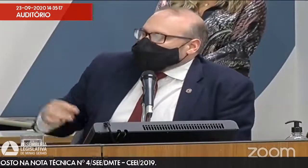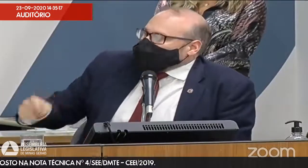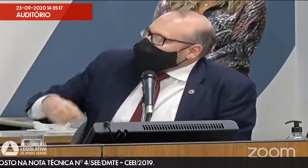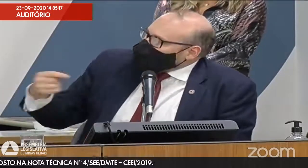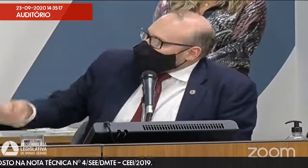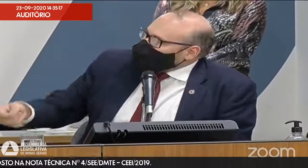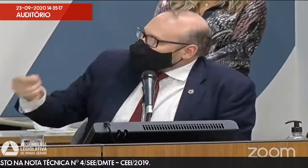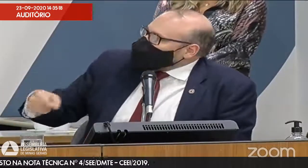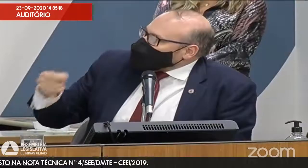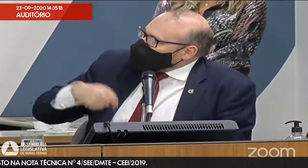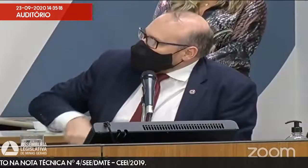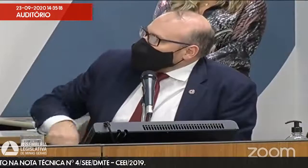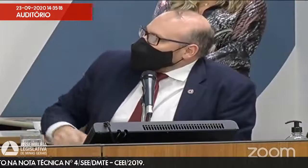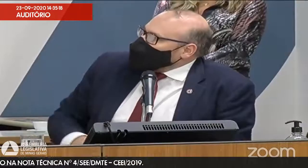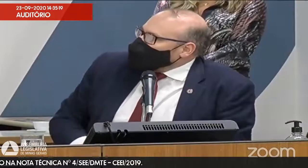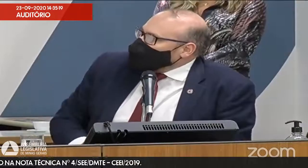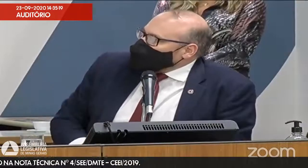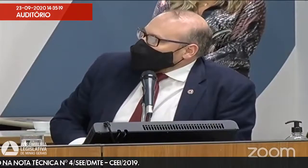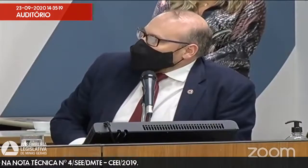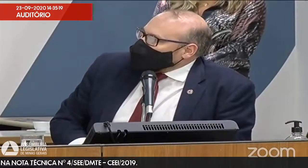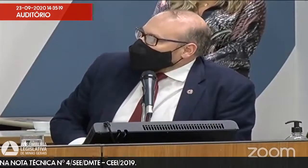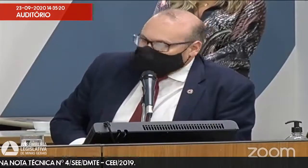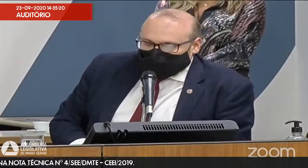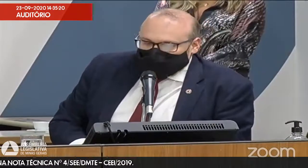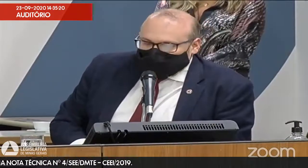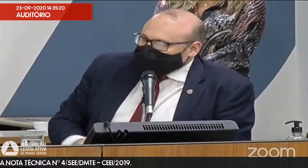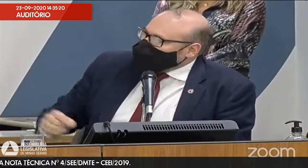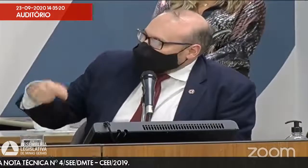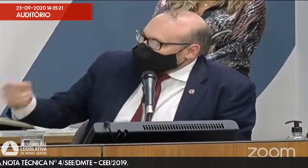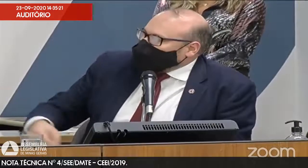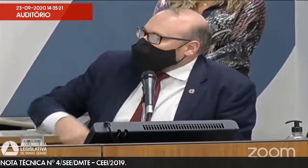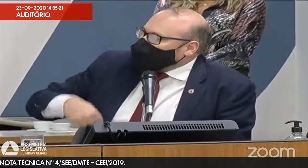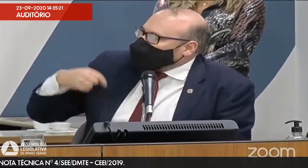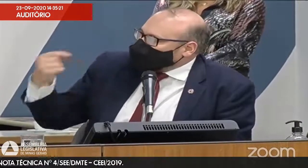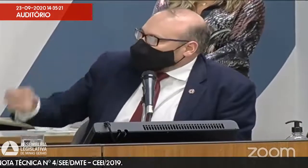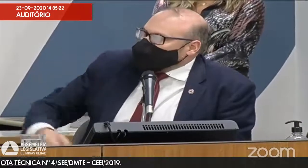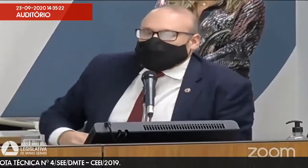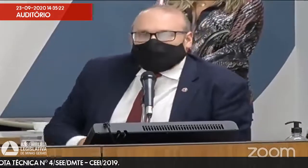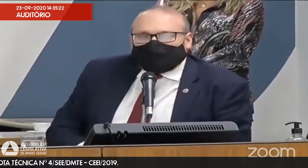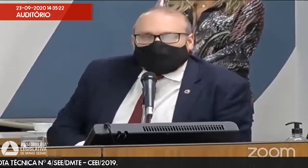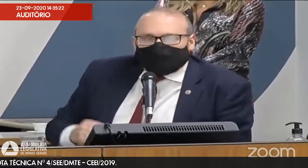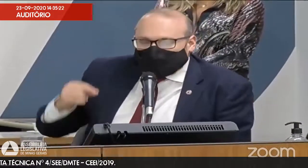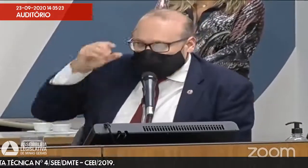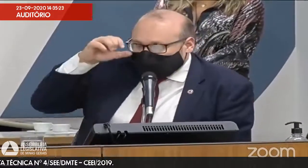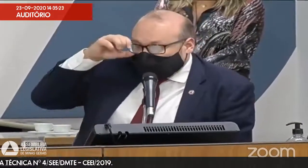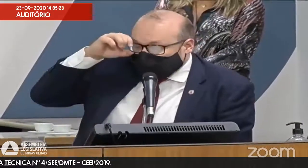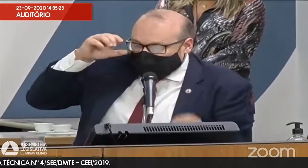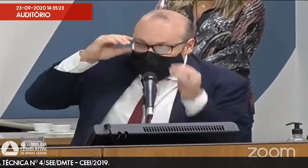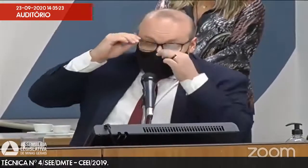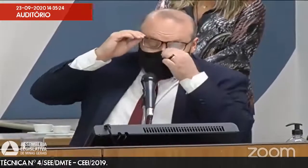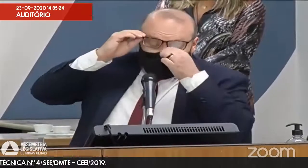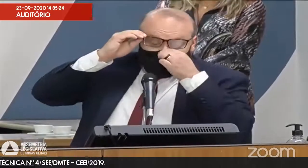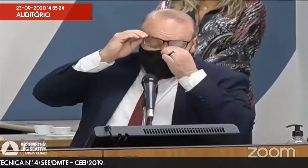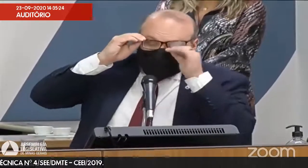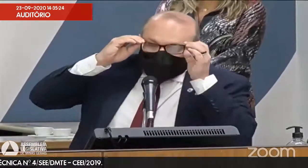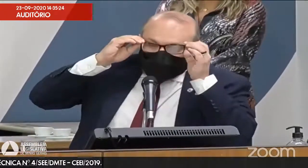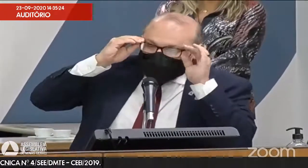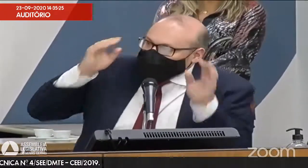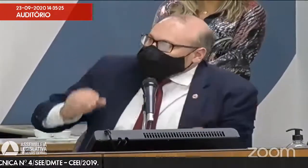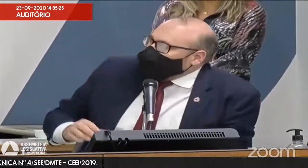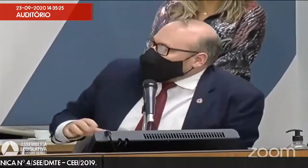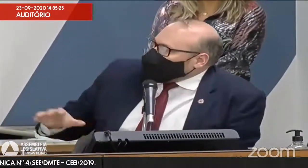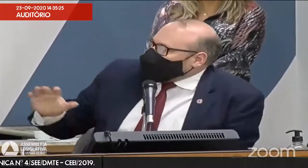que poderia estar discutindo tal assunto, a nota técnica, juntamente com a Secretaria de Estado de Educação. E, como